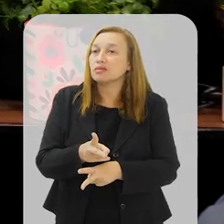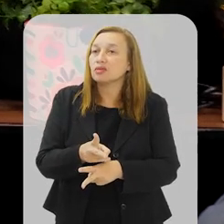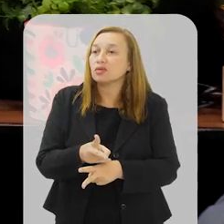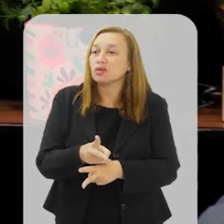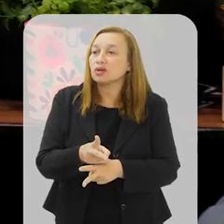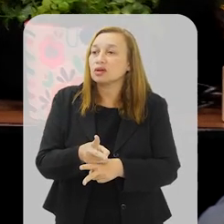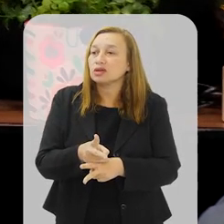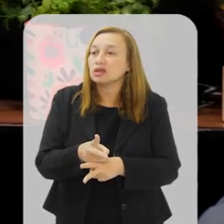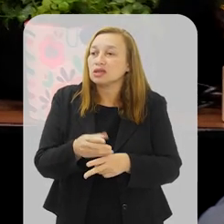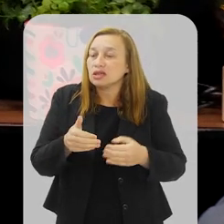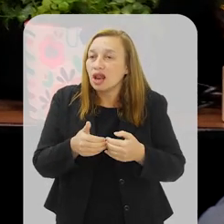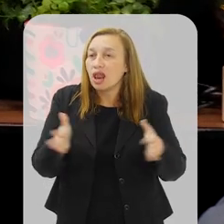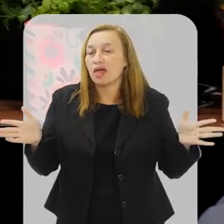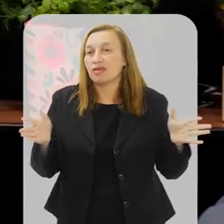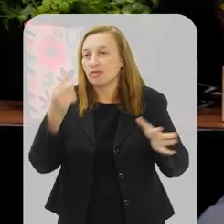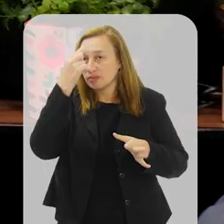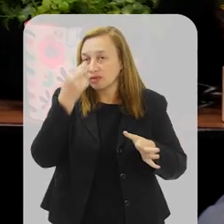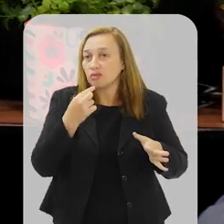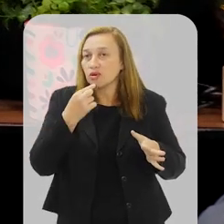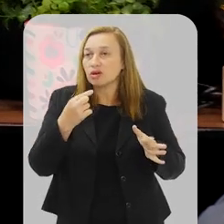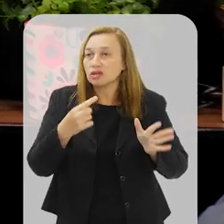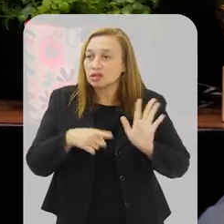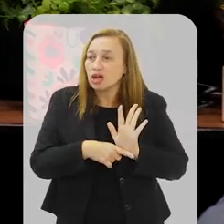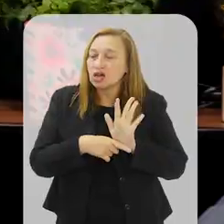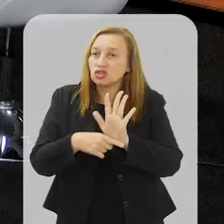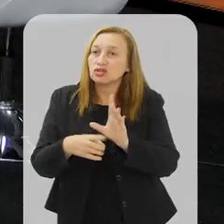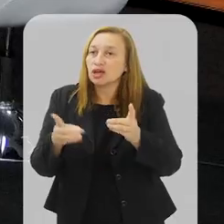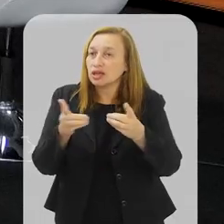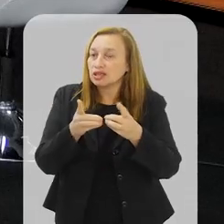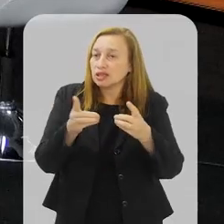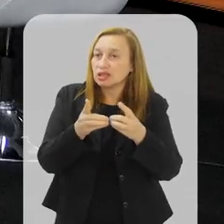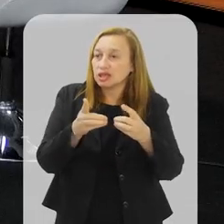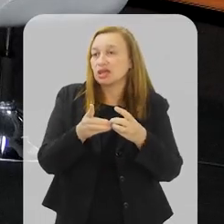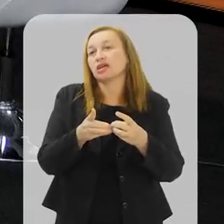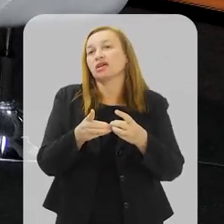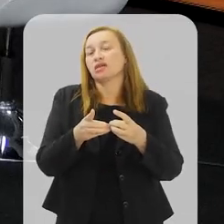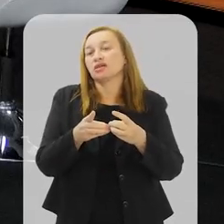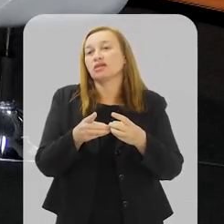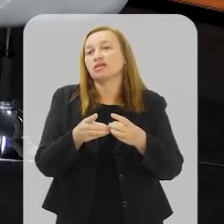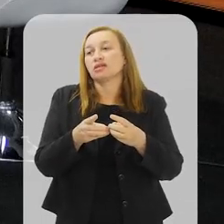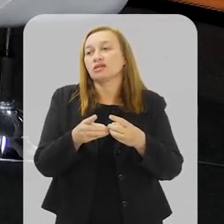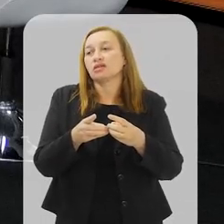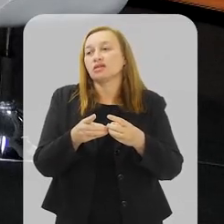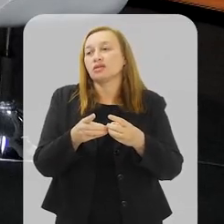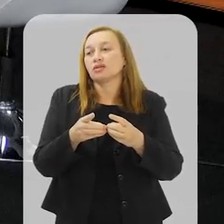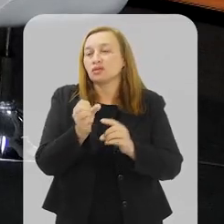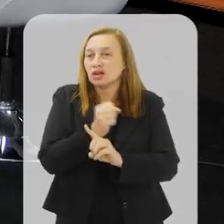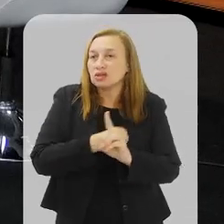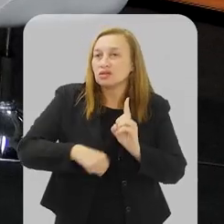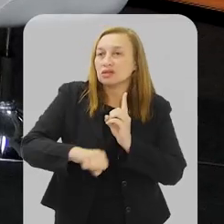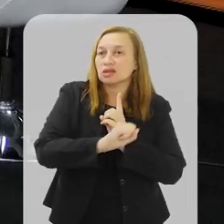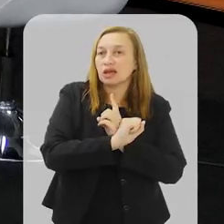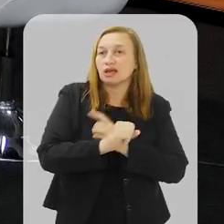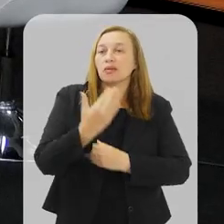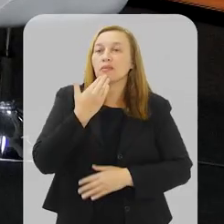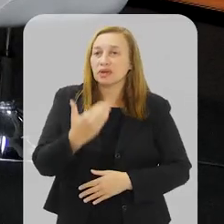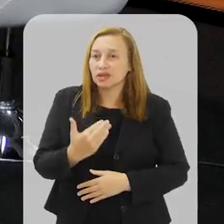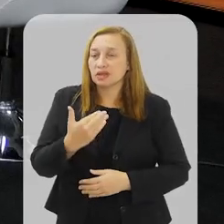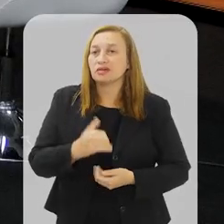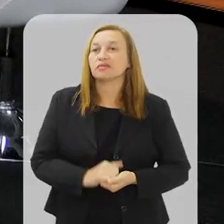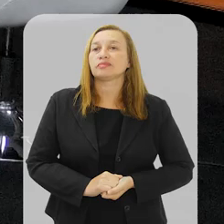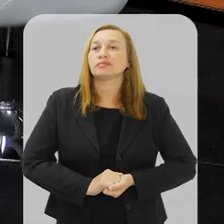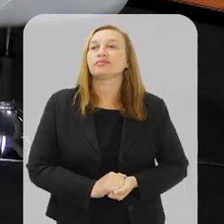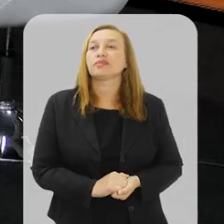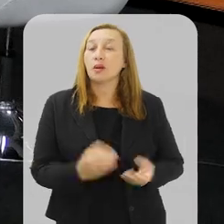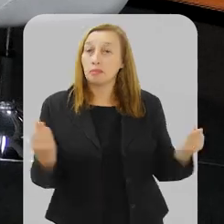sempre seesse digamos assim perfil de portas abertas de atender aquilo dentro das suas atribuições que a sociedade